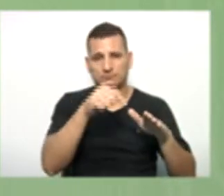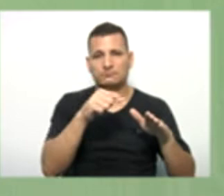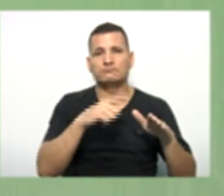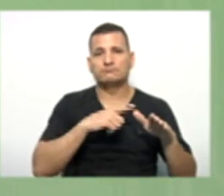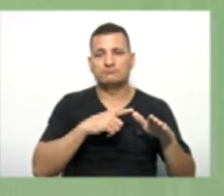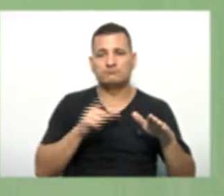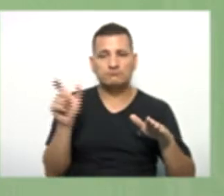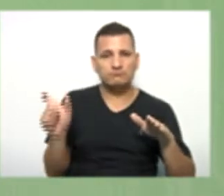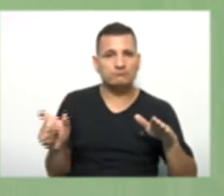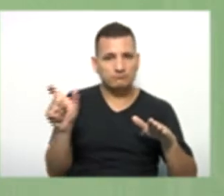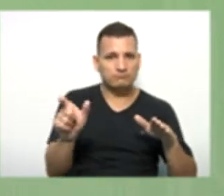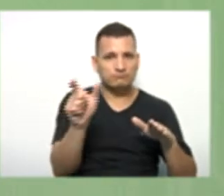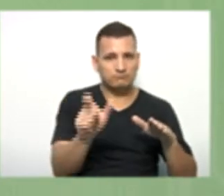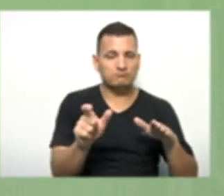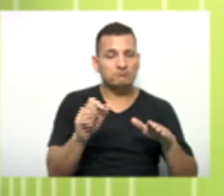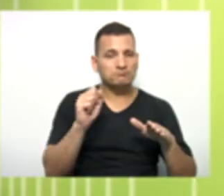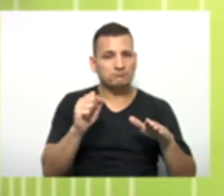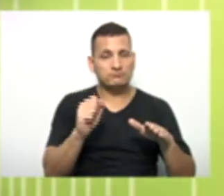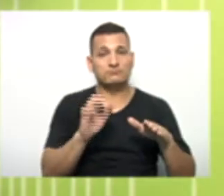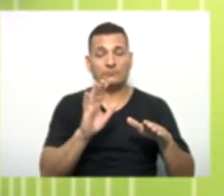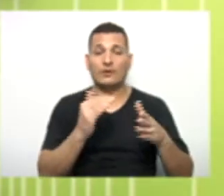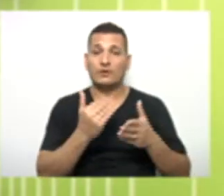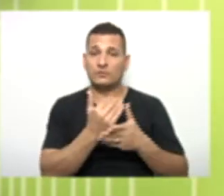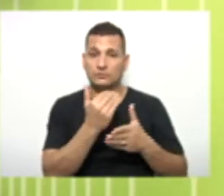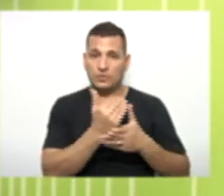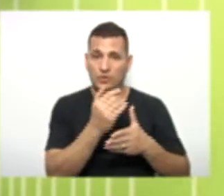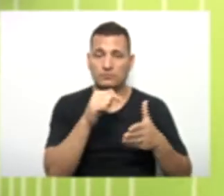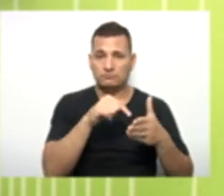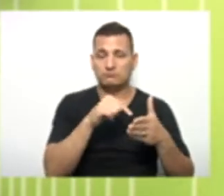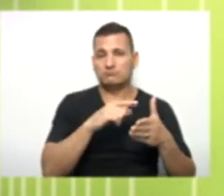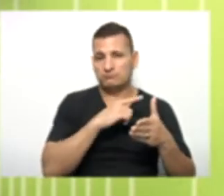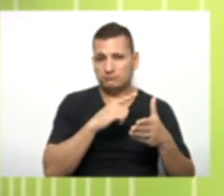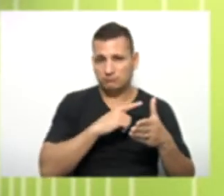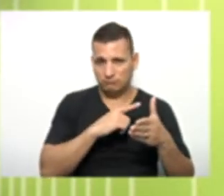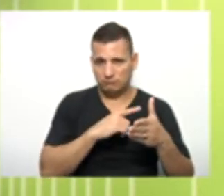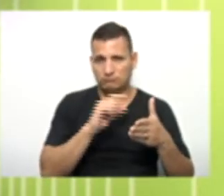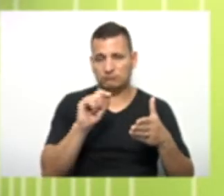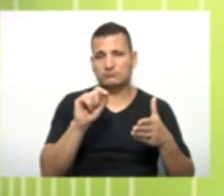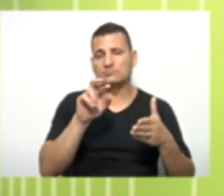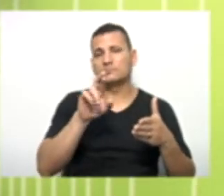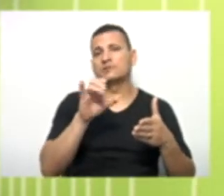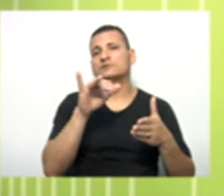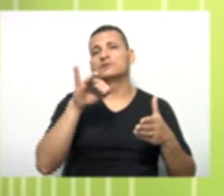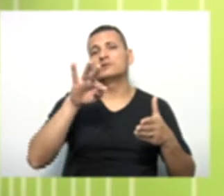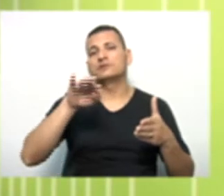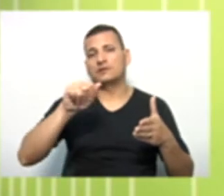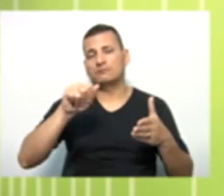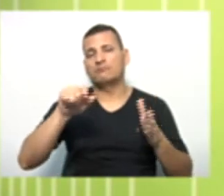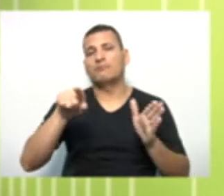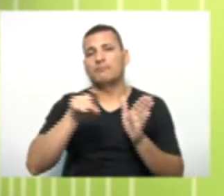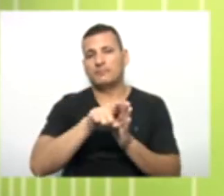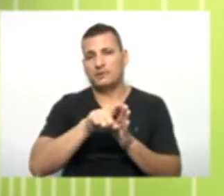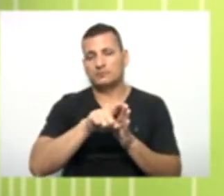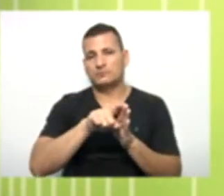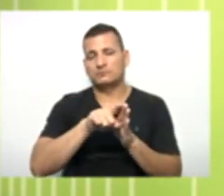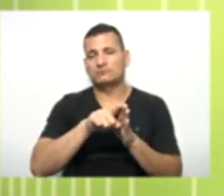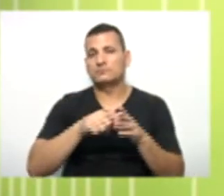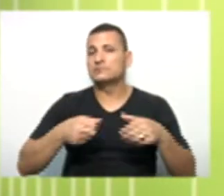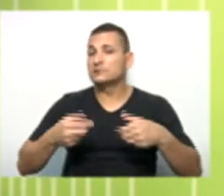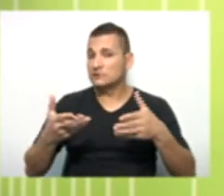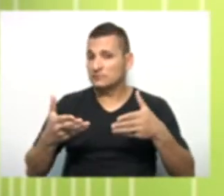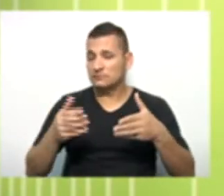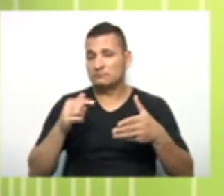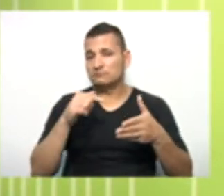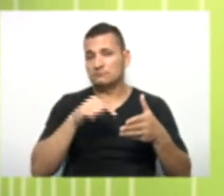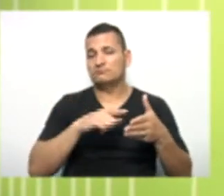de receber as sobras, que é o quê? Receita menos as despesas que gera a sobra, desse